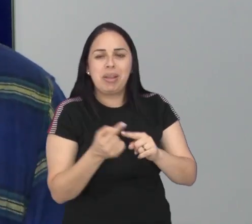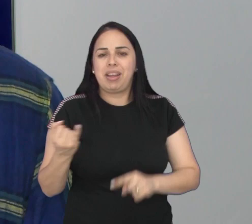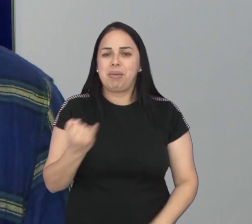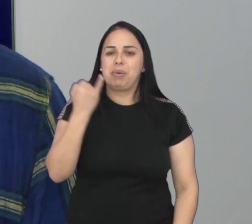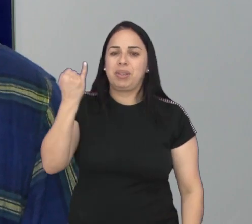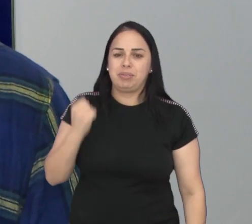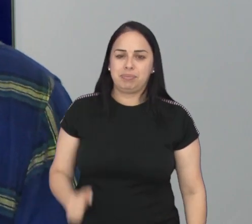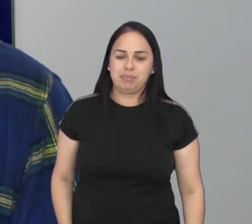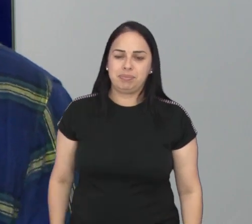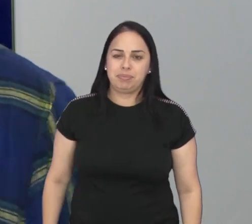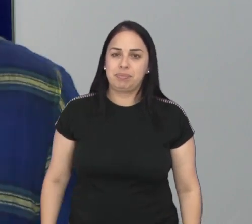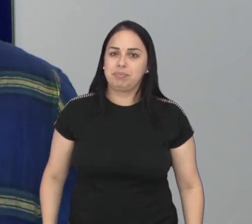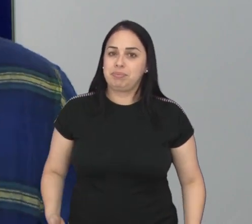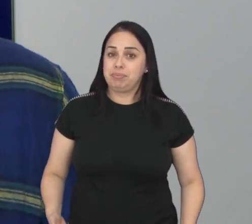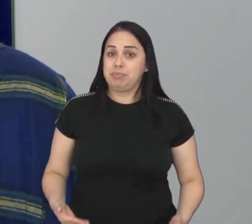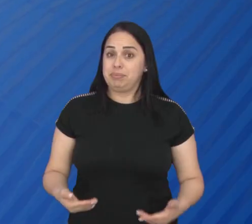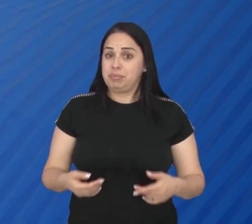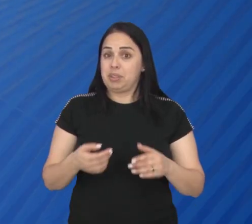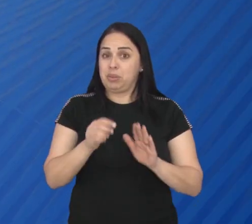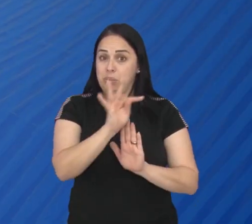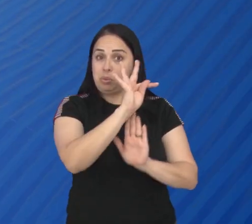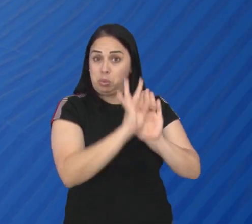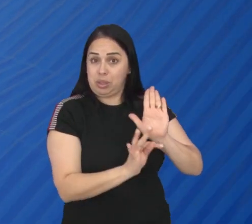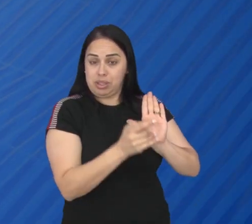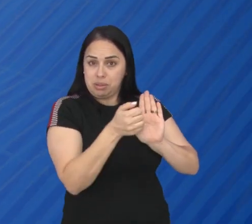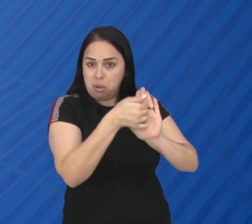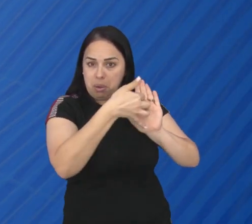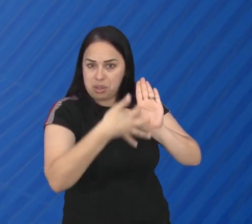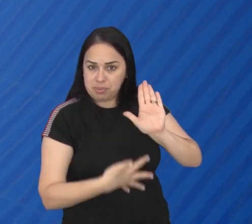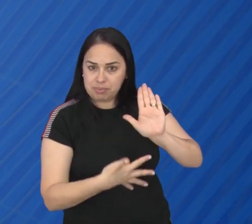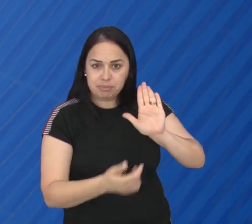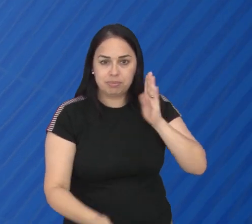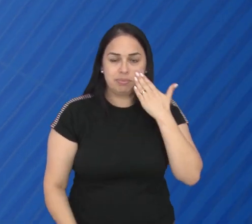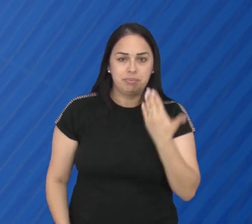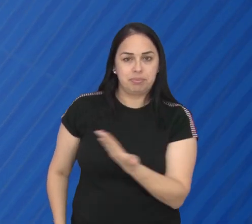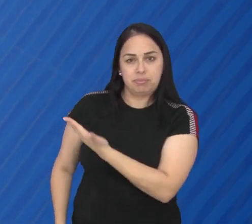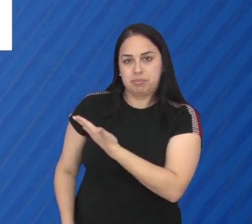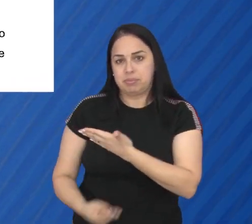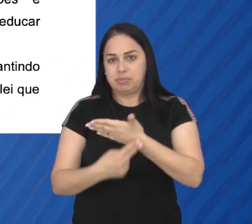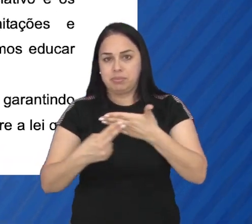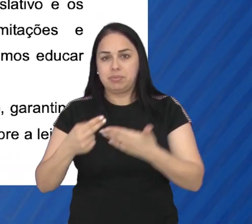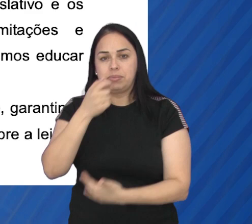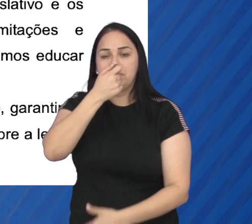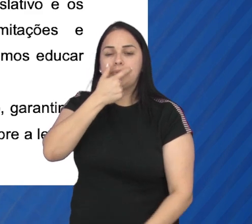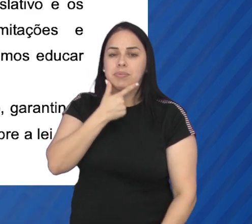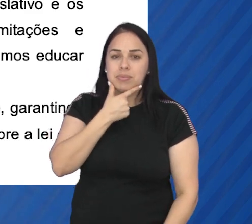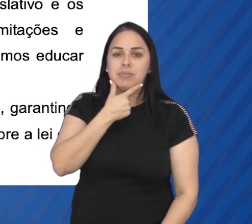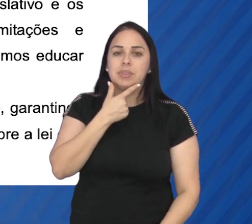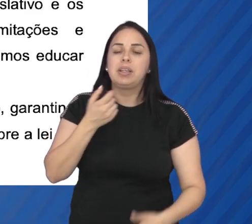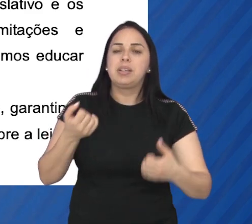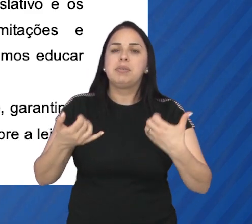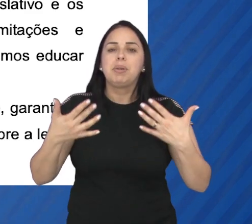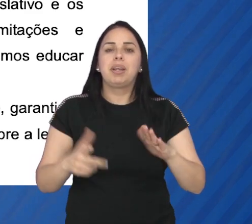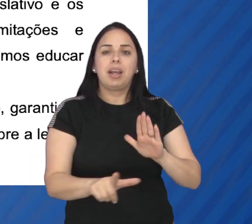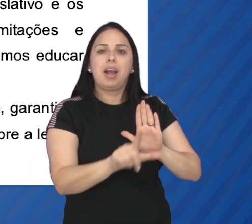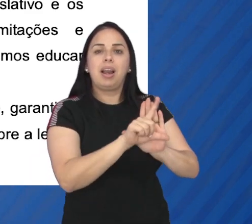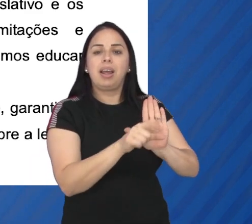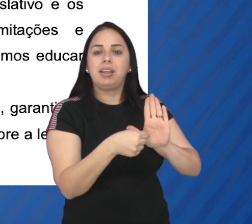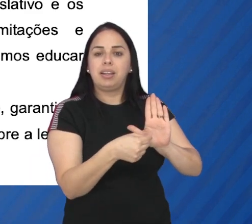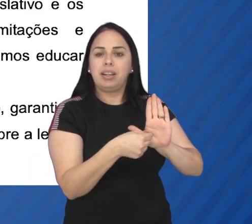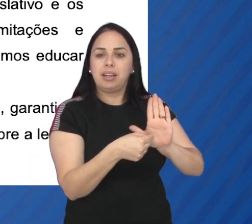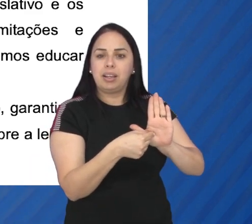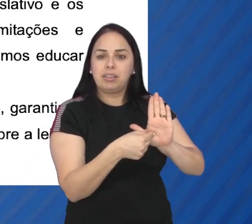já possui, não? Isso é de fundamental importância. Na justificativa da matéria, o vereador Roberto do Eleven afirma que a